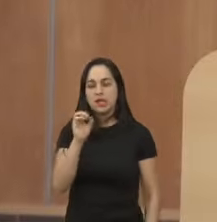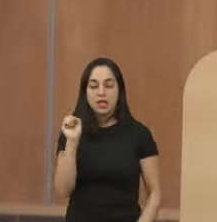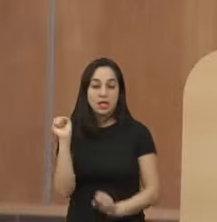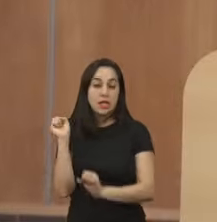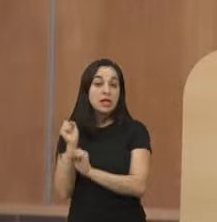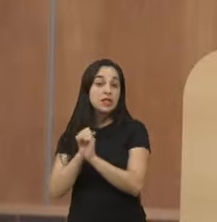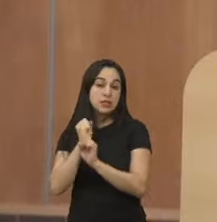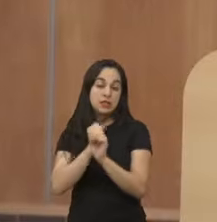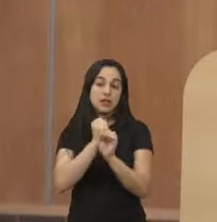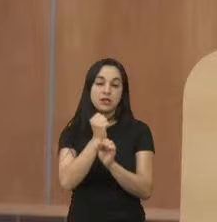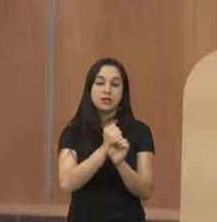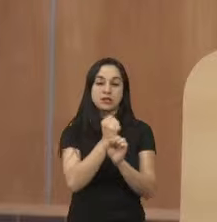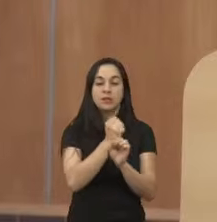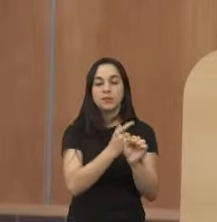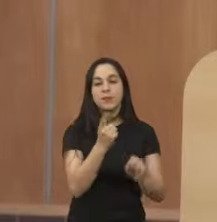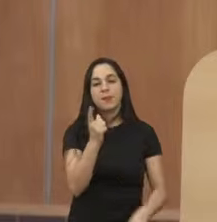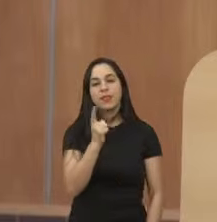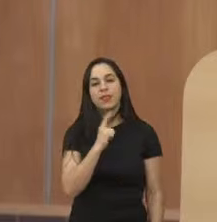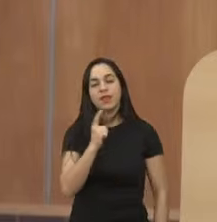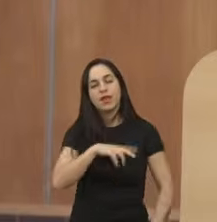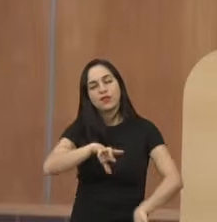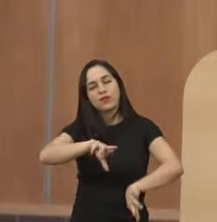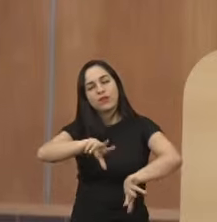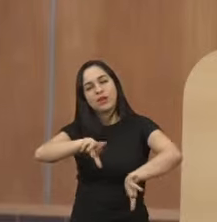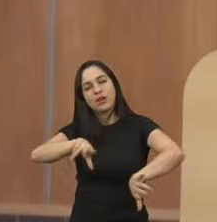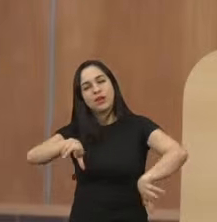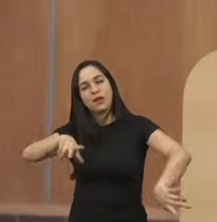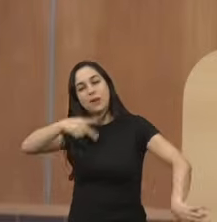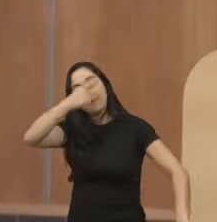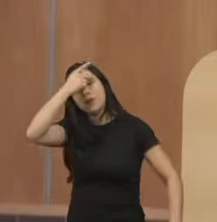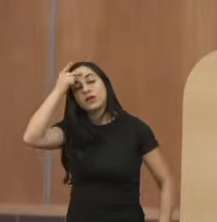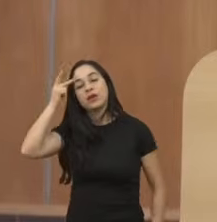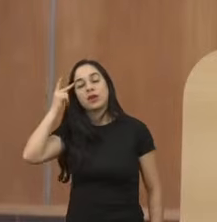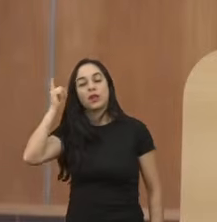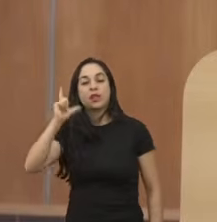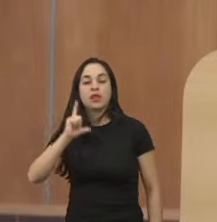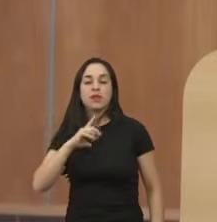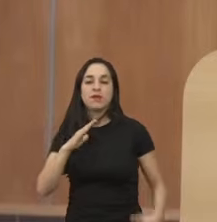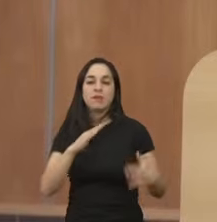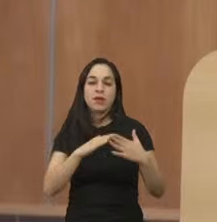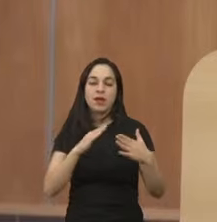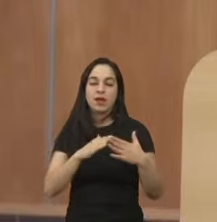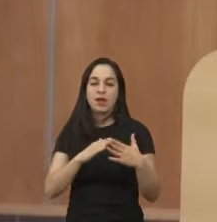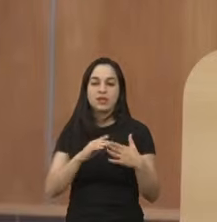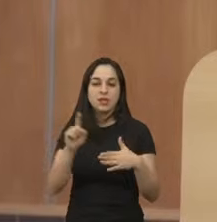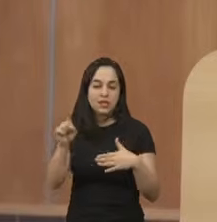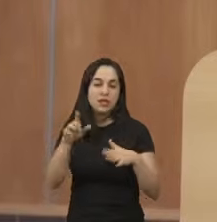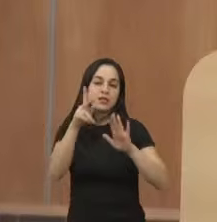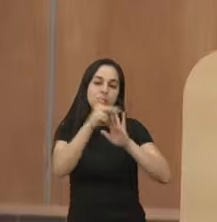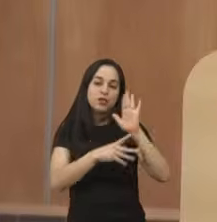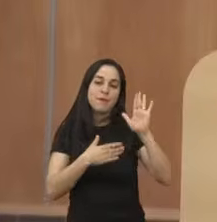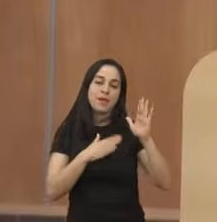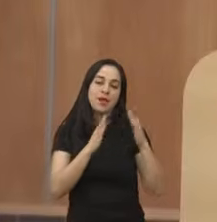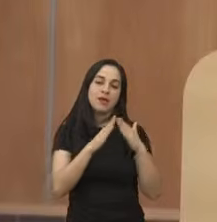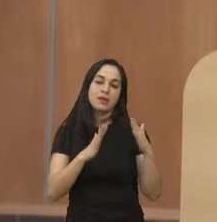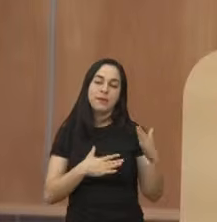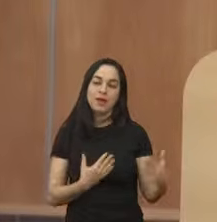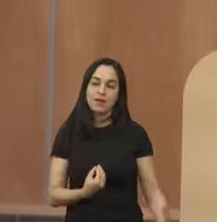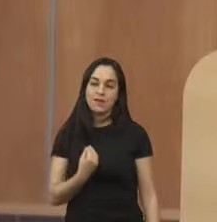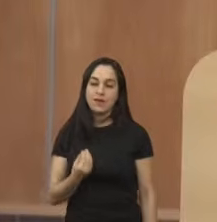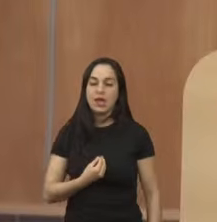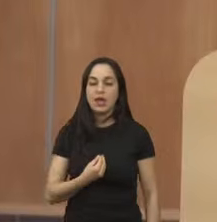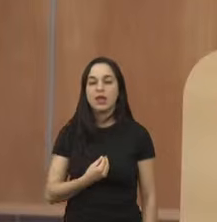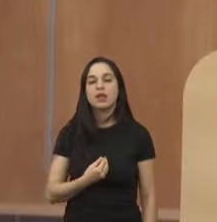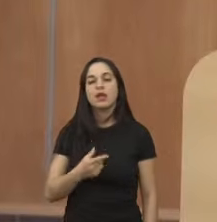tem diversos casos de pessoas que têm a sua casa no Minha Casa Minha Vida, que foi um programa federal que até